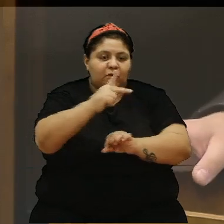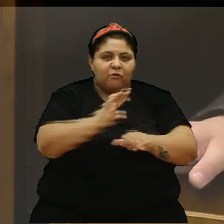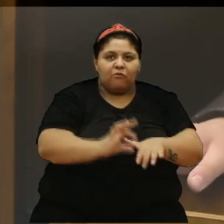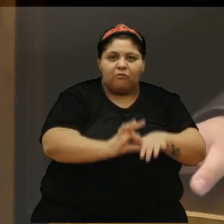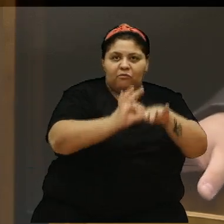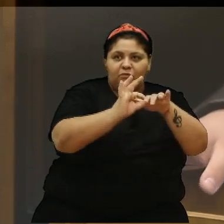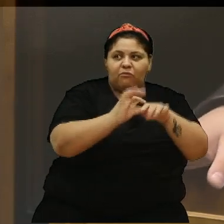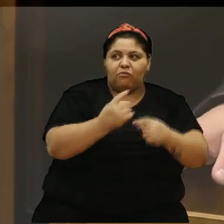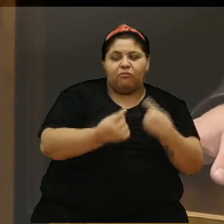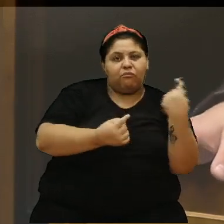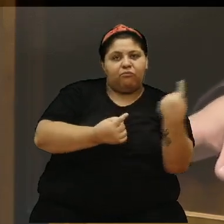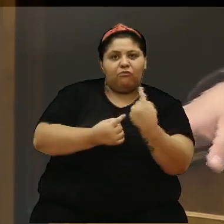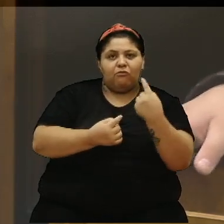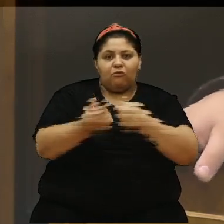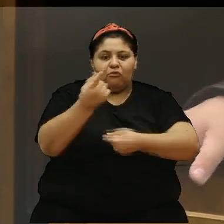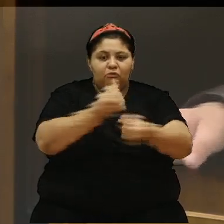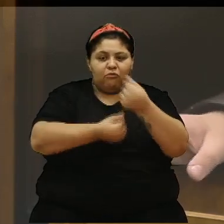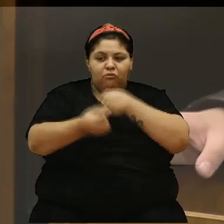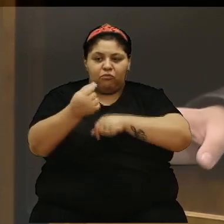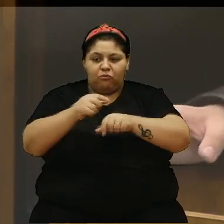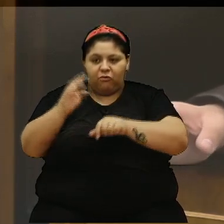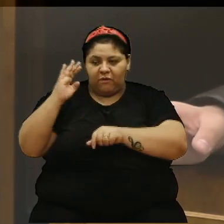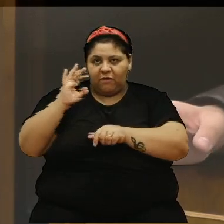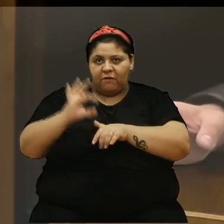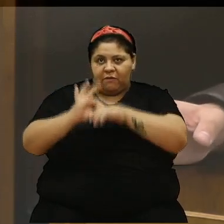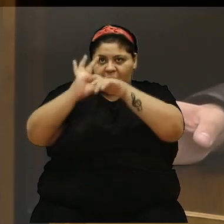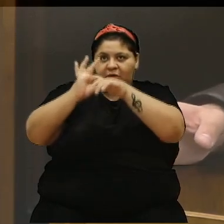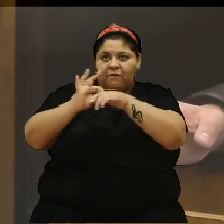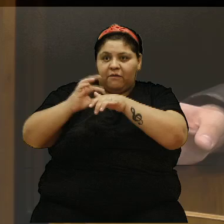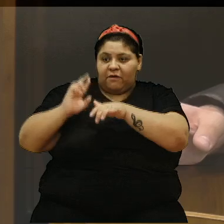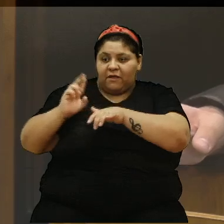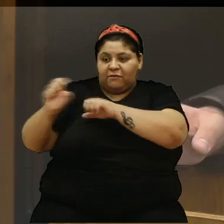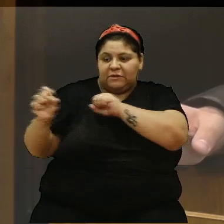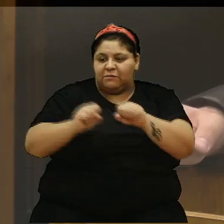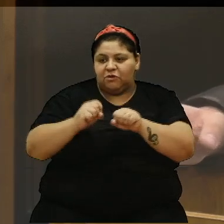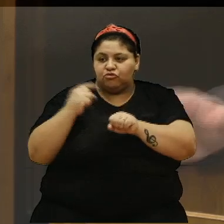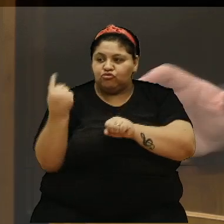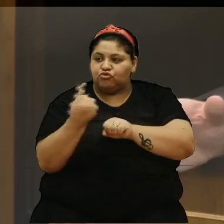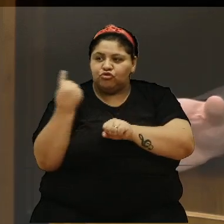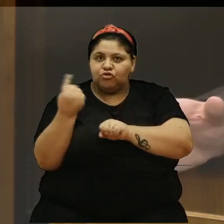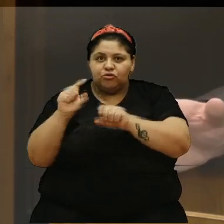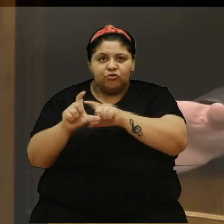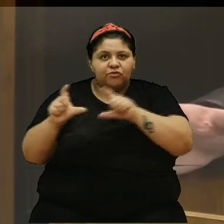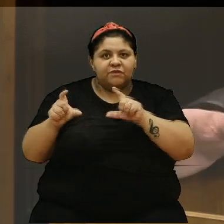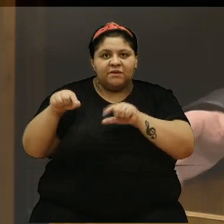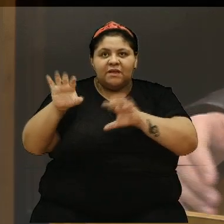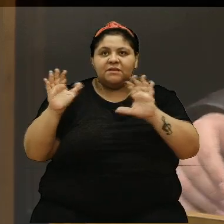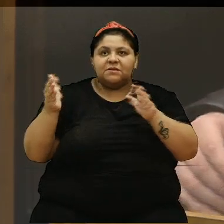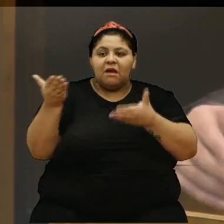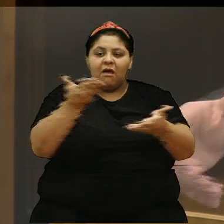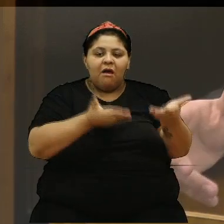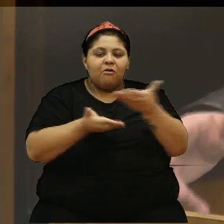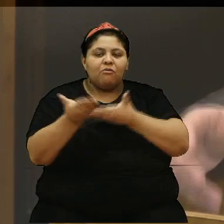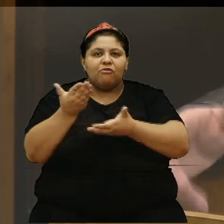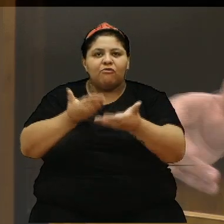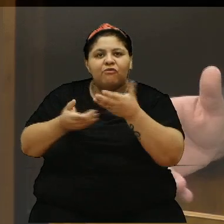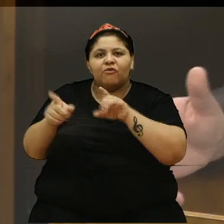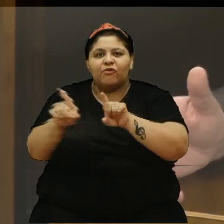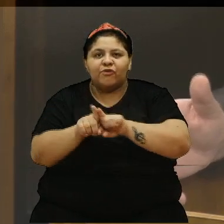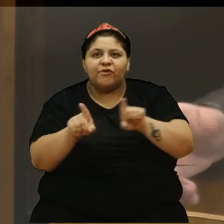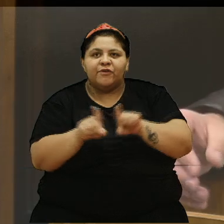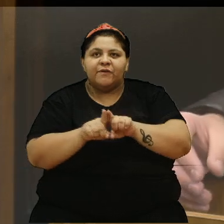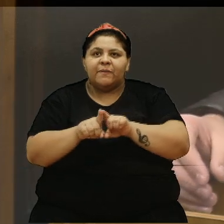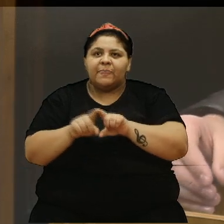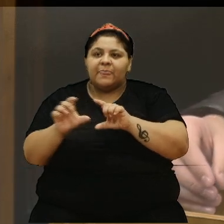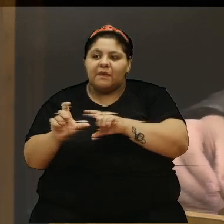orçamento independente, autoridades independentes que representam um poder independente. E essa harmonia e também, ao mesmo tempo, a